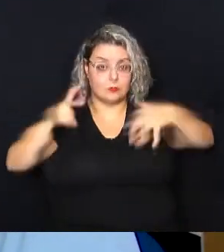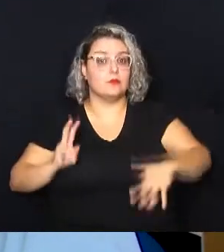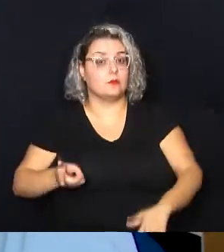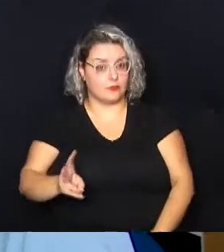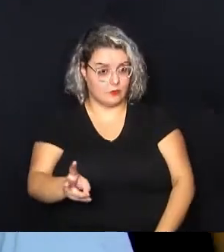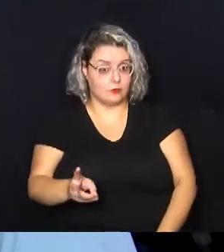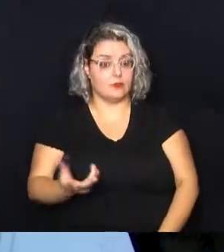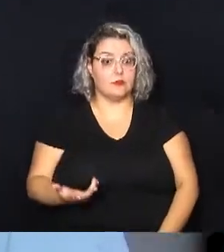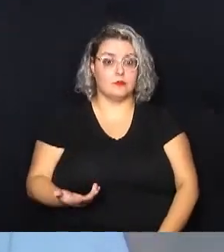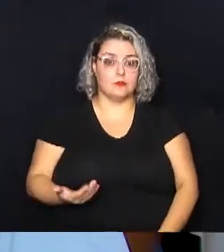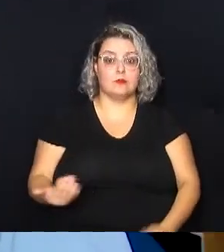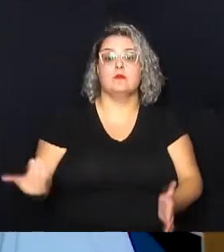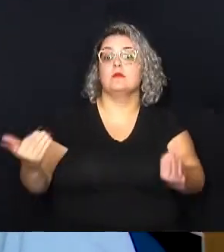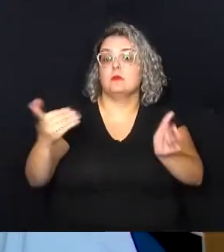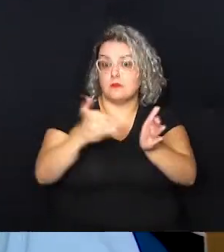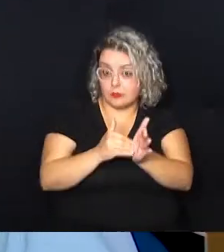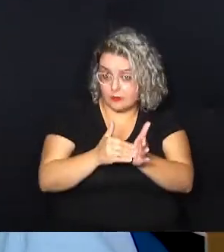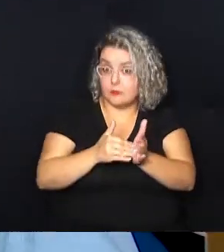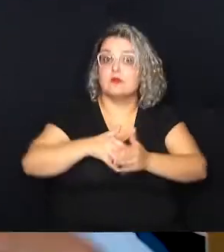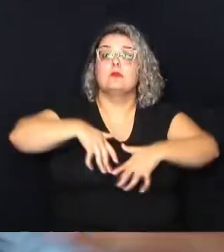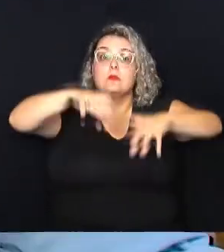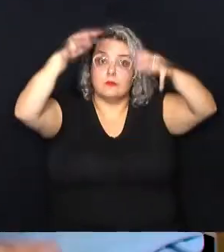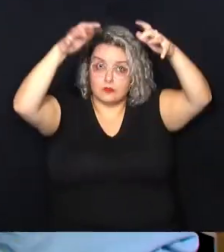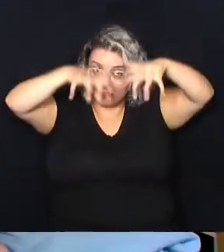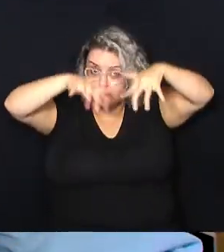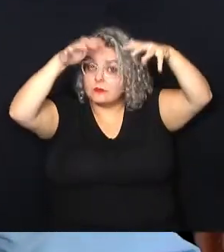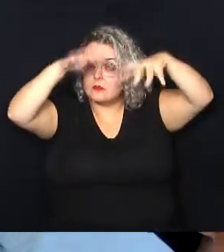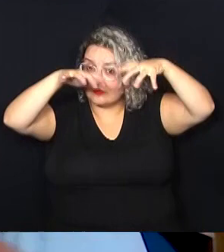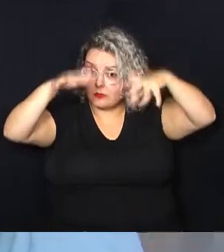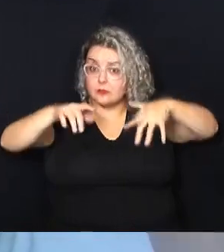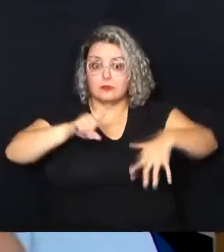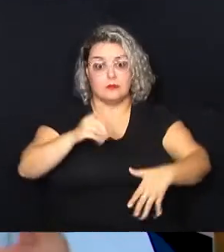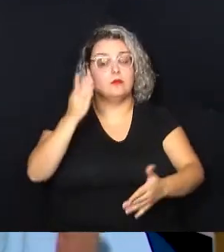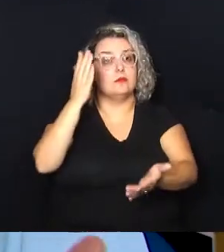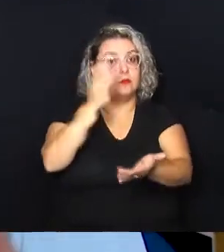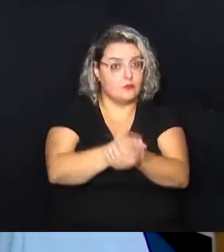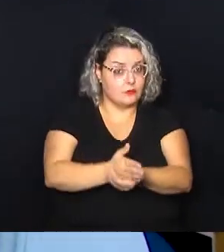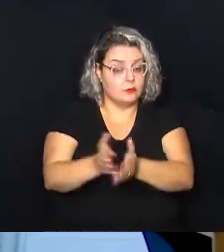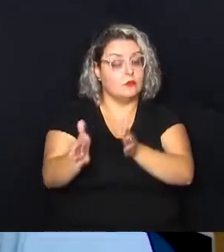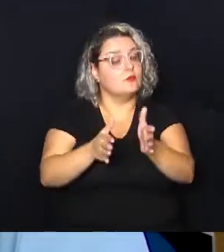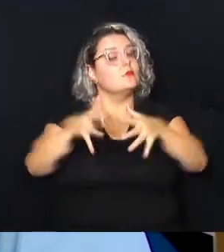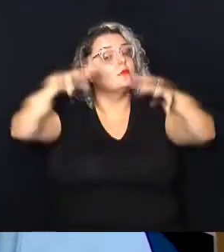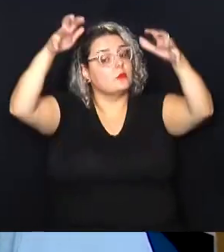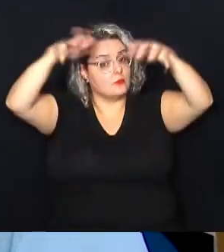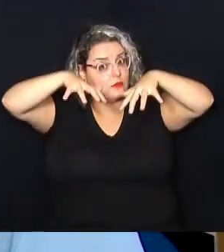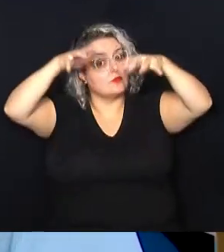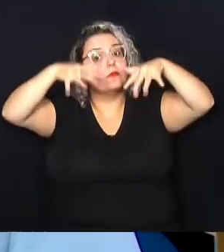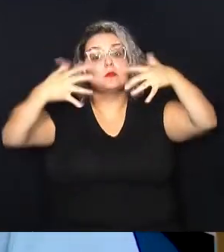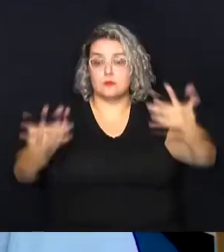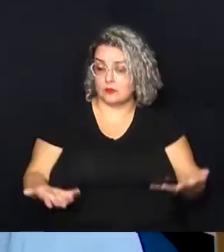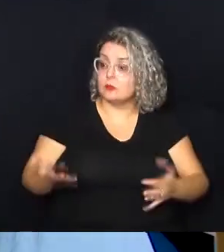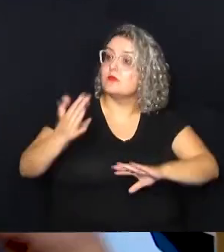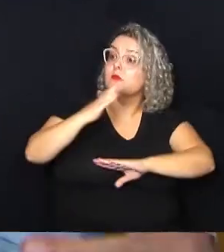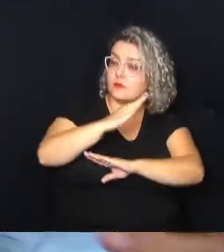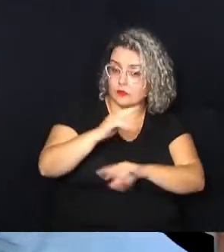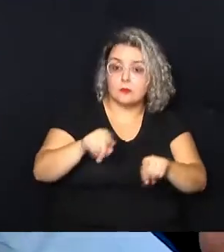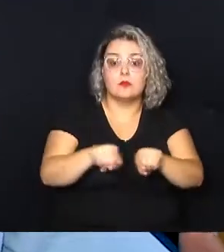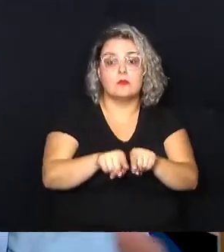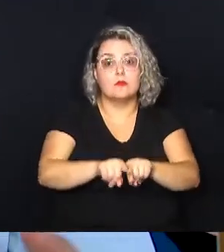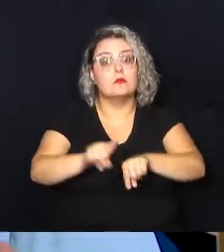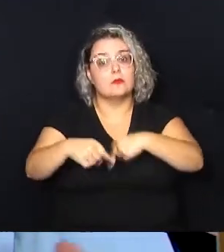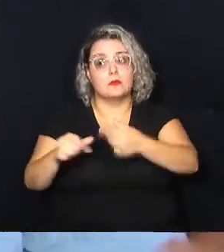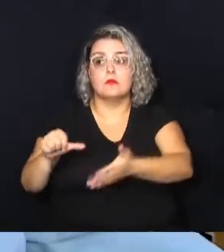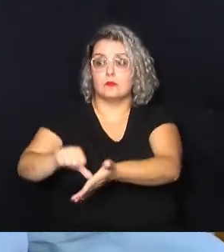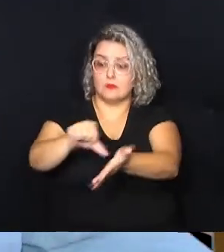permanente enquanto estiver chovendo né enquanto não cessar esse período de chuvas tanto